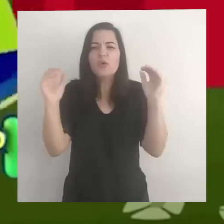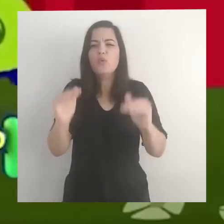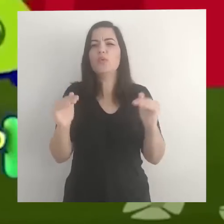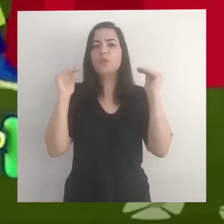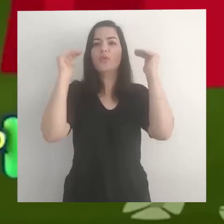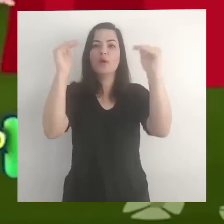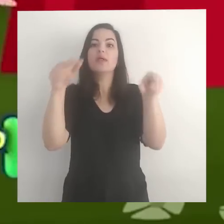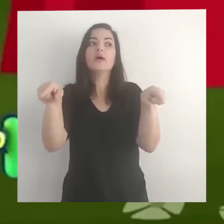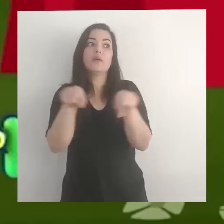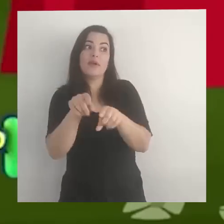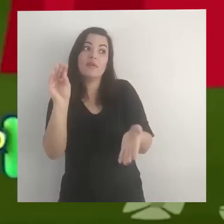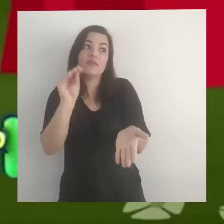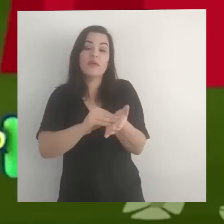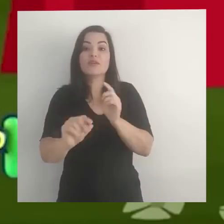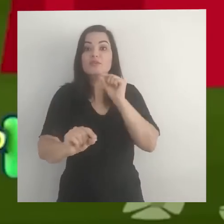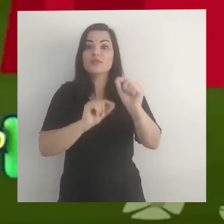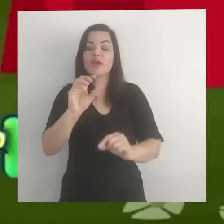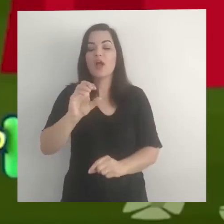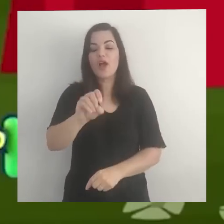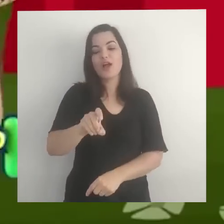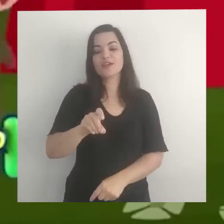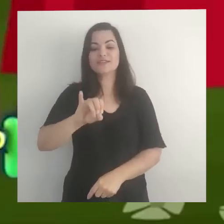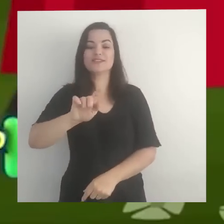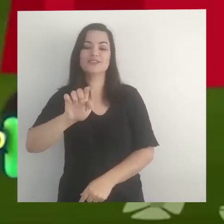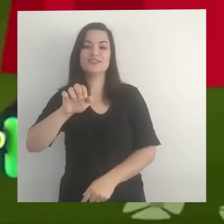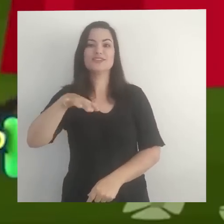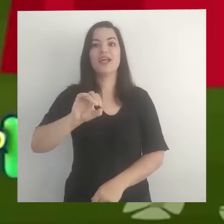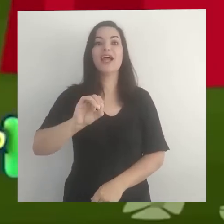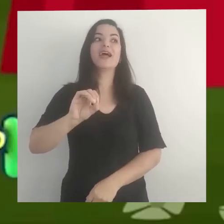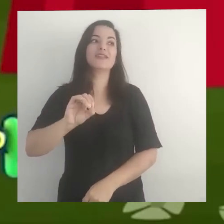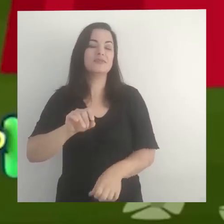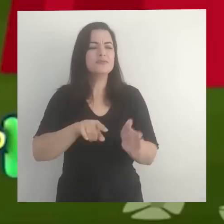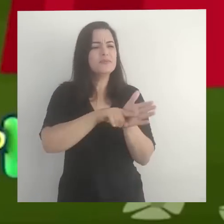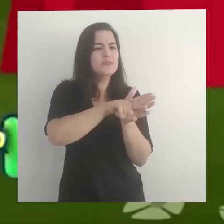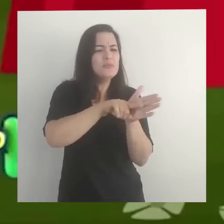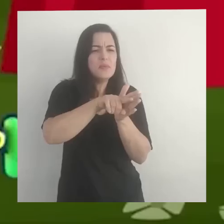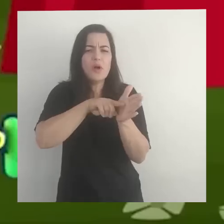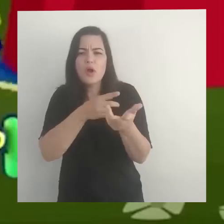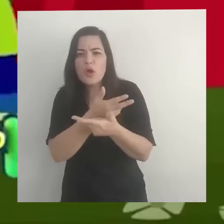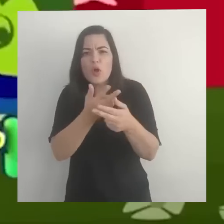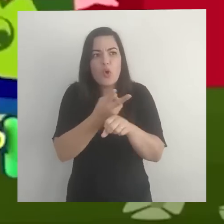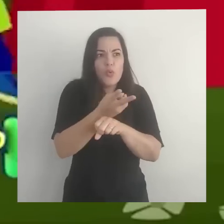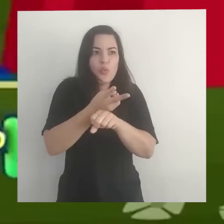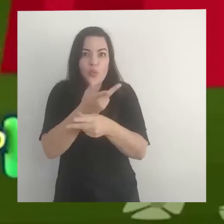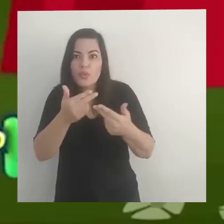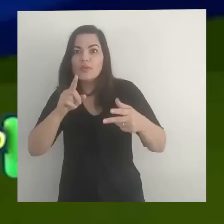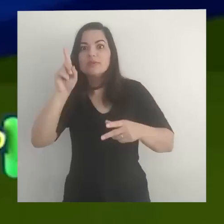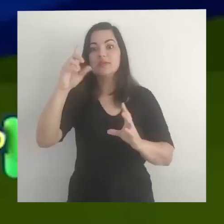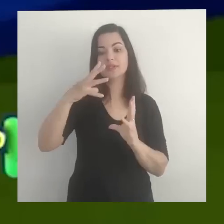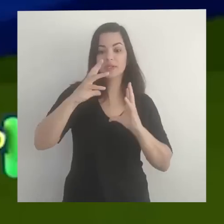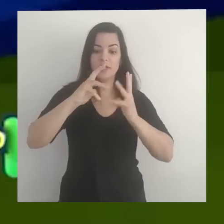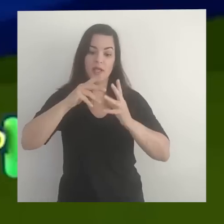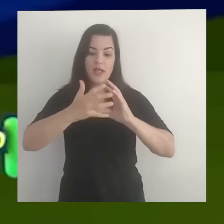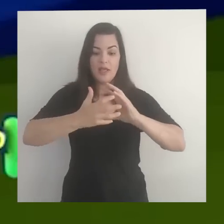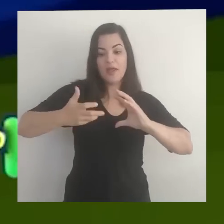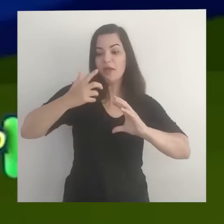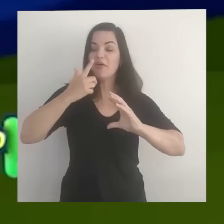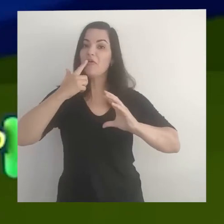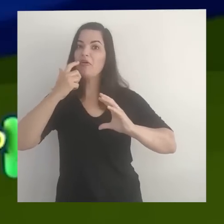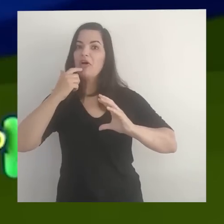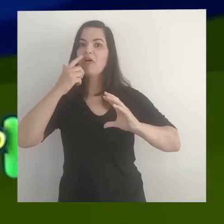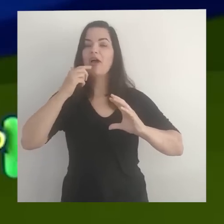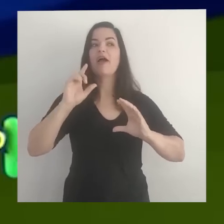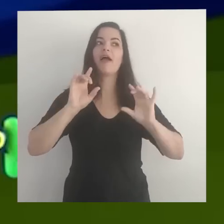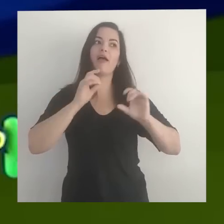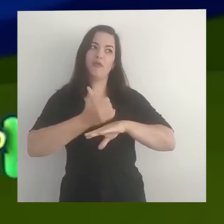tem oxigênio. Explorar Marte é missão espacial. Passear em